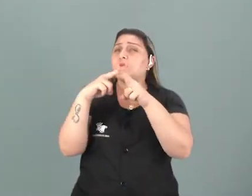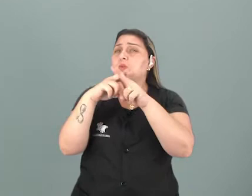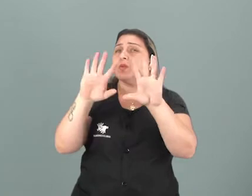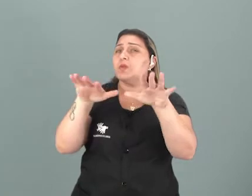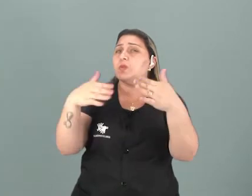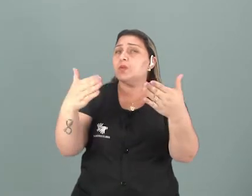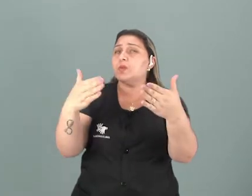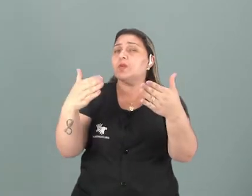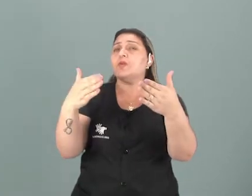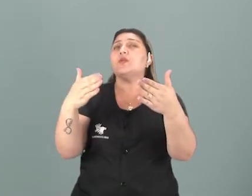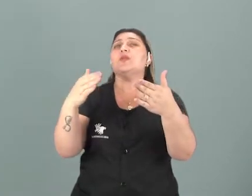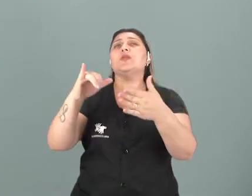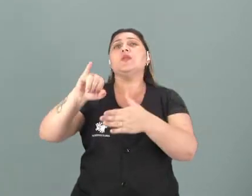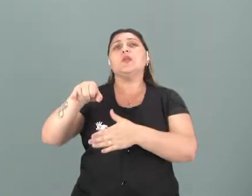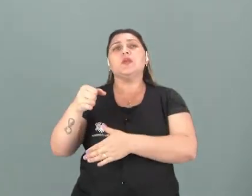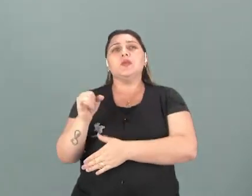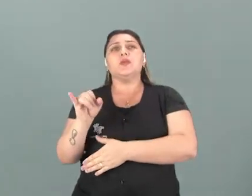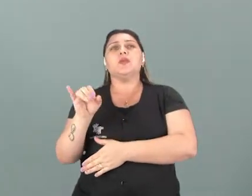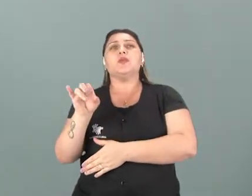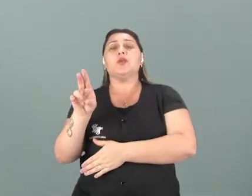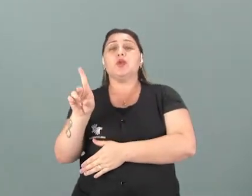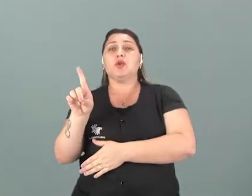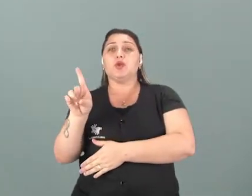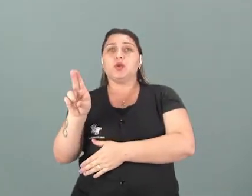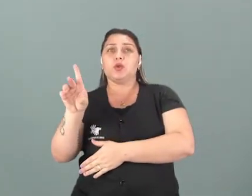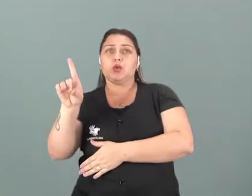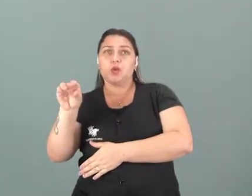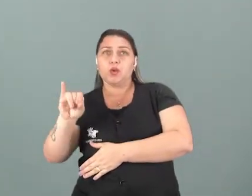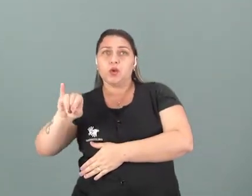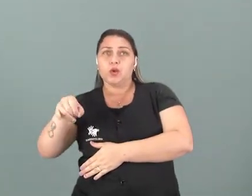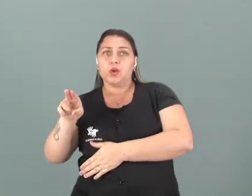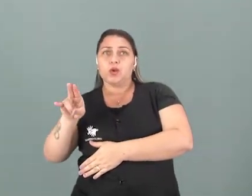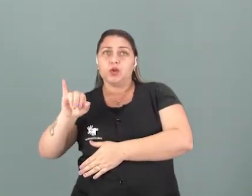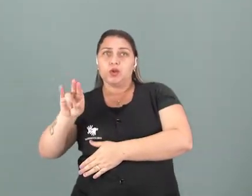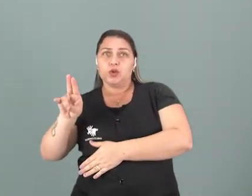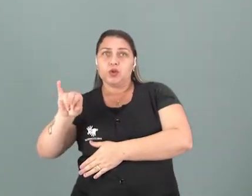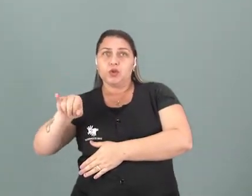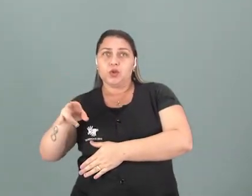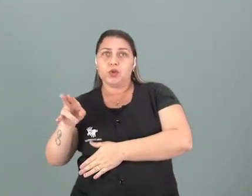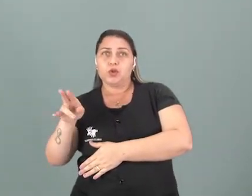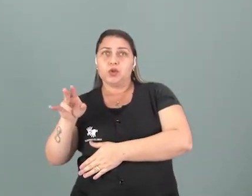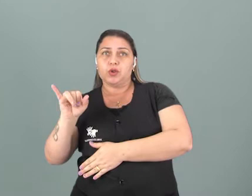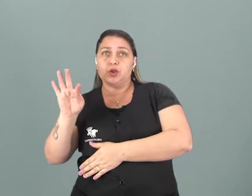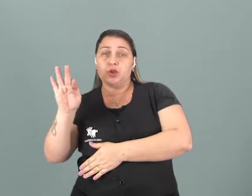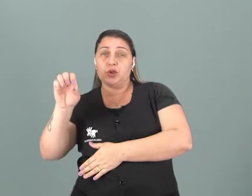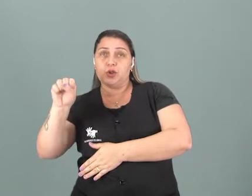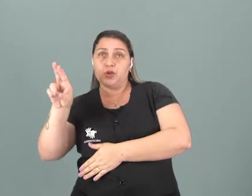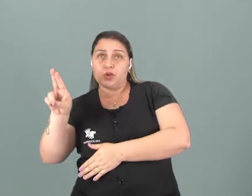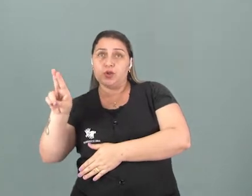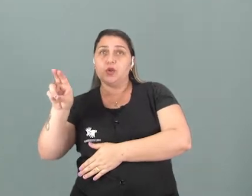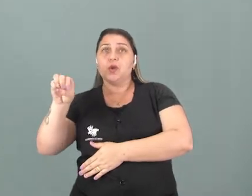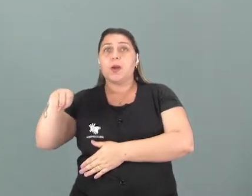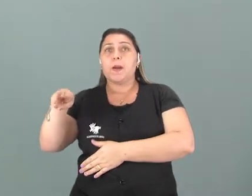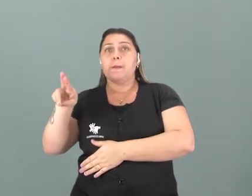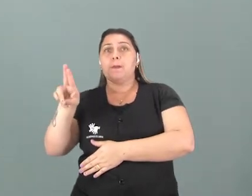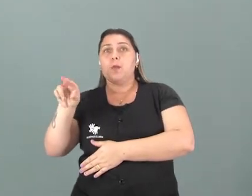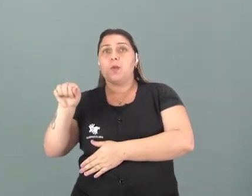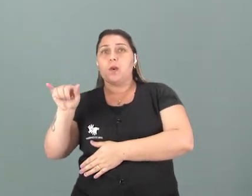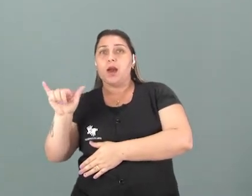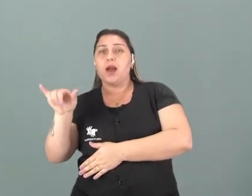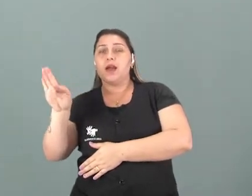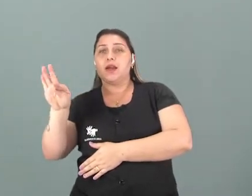né? Jiu-Jitsu, Muay Thai e Judô, né? A gente vai falar um pouquinho sobre a origem de cada uma,